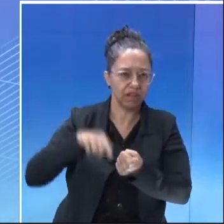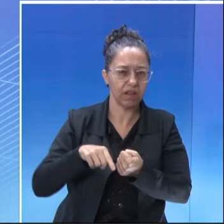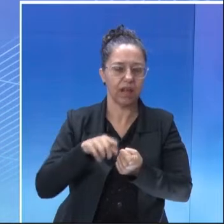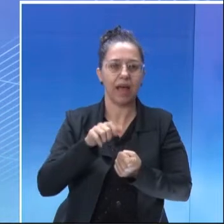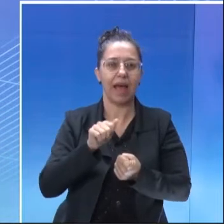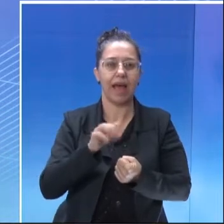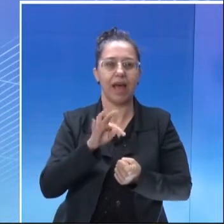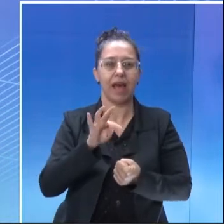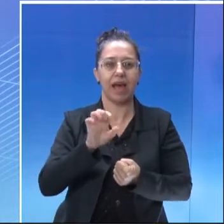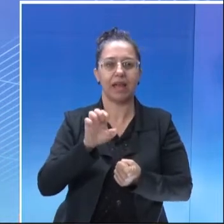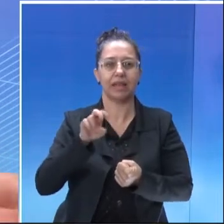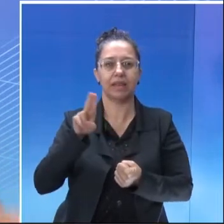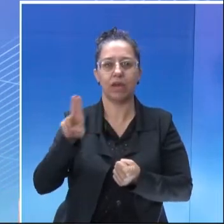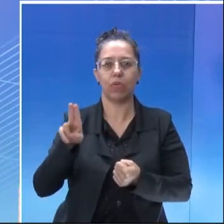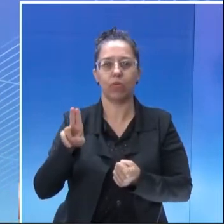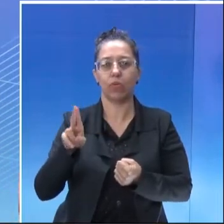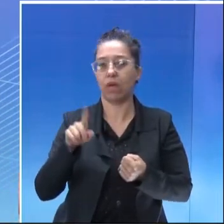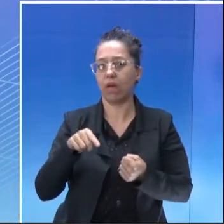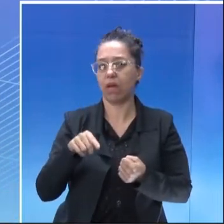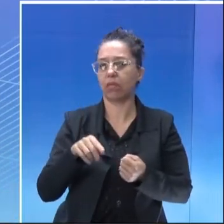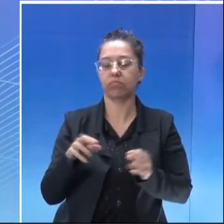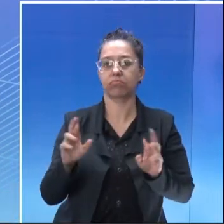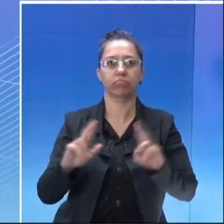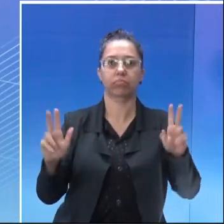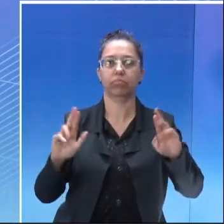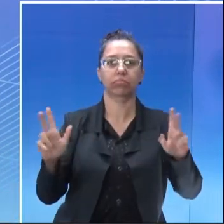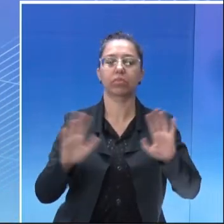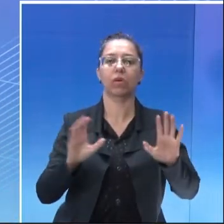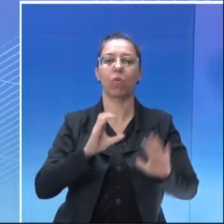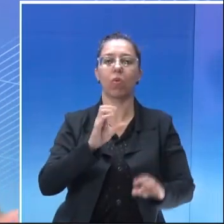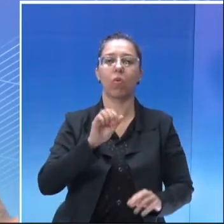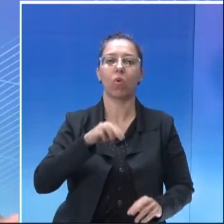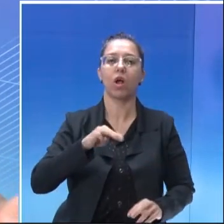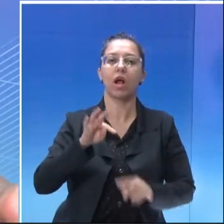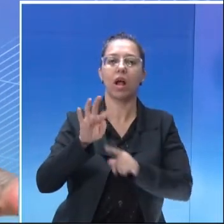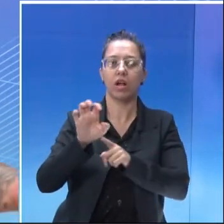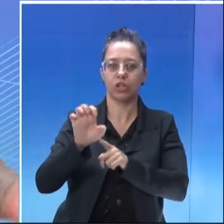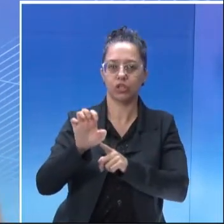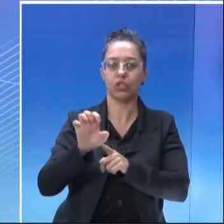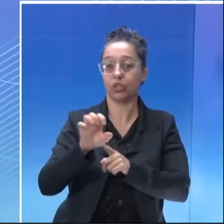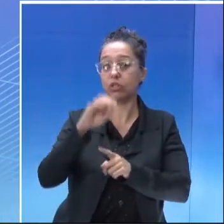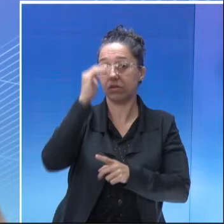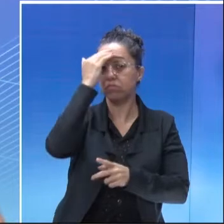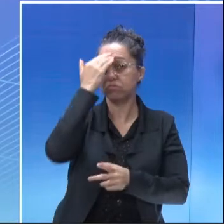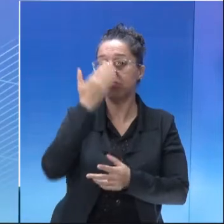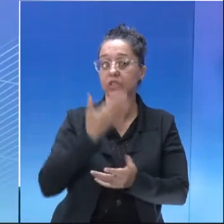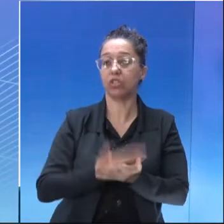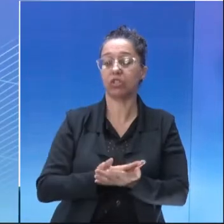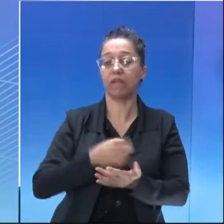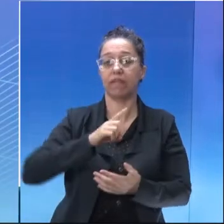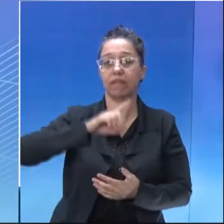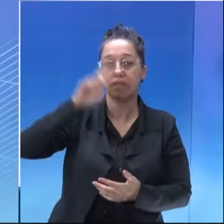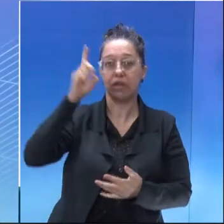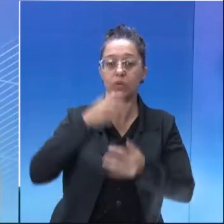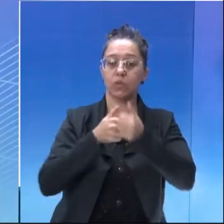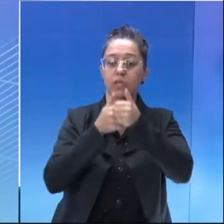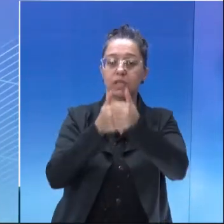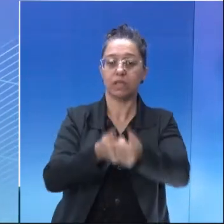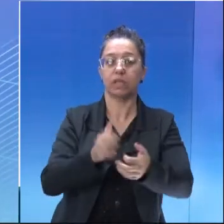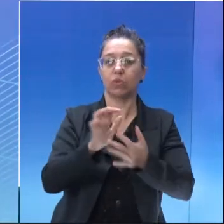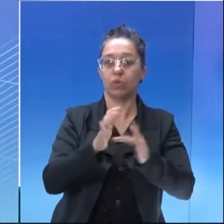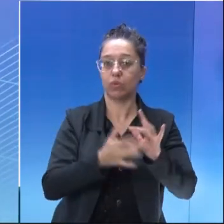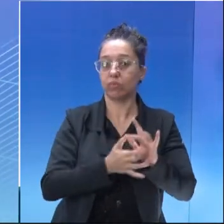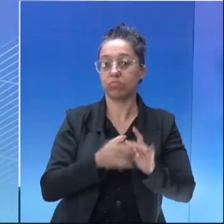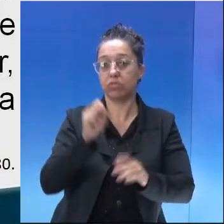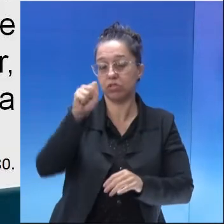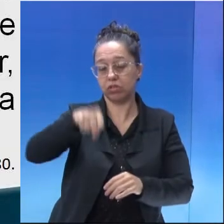o Kant, tem vários filósofos que são cristãos, Spinoza, e outros também são ateus. Então, durante